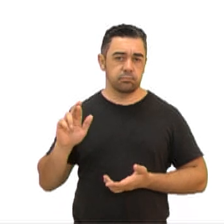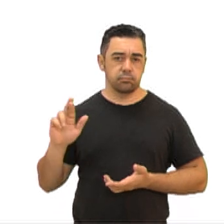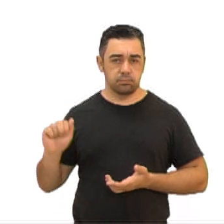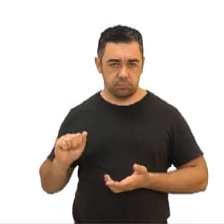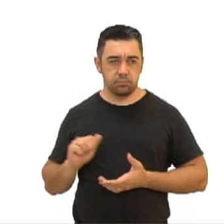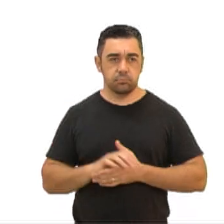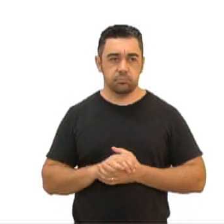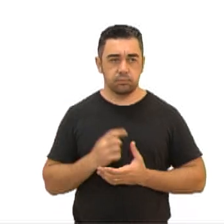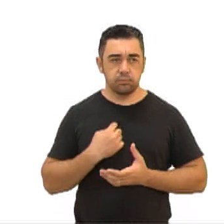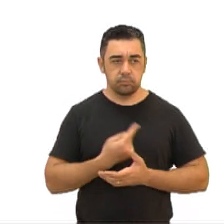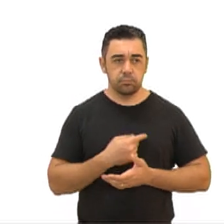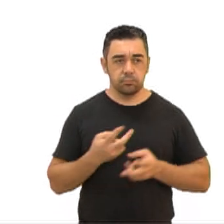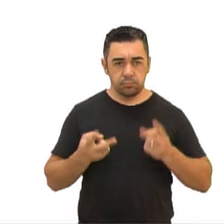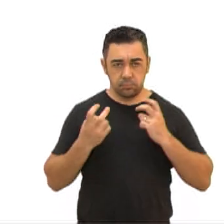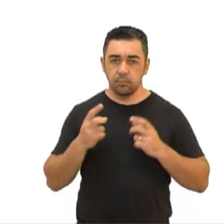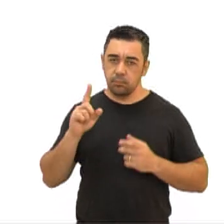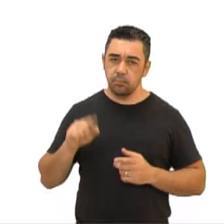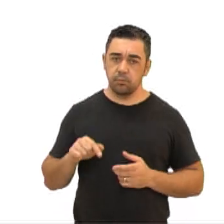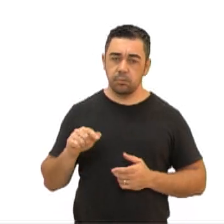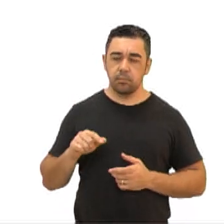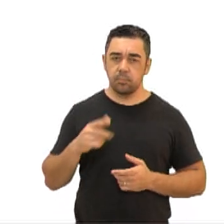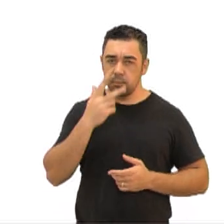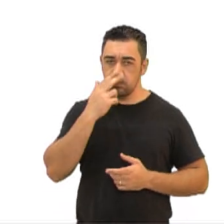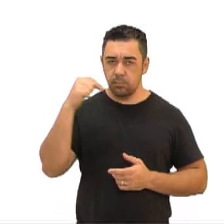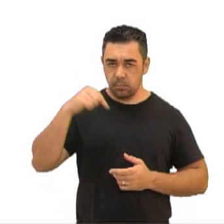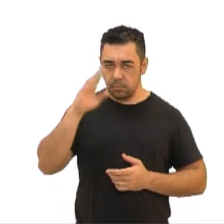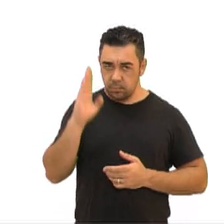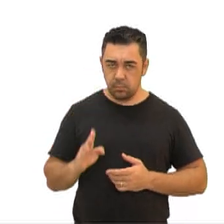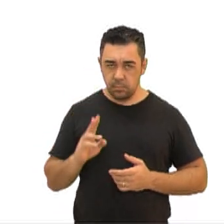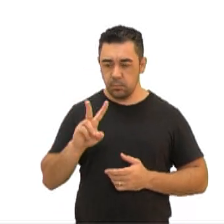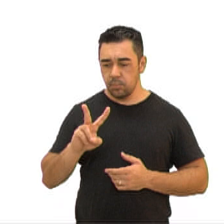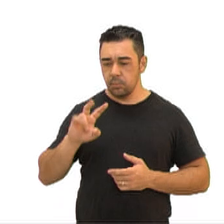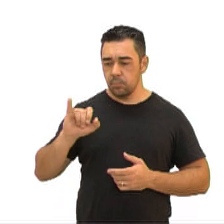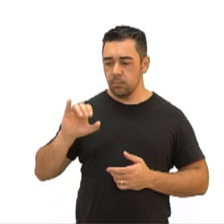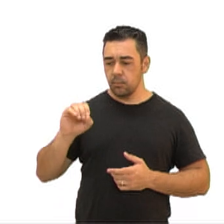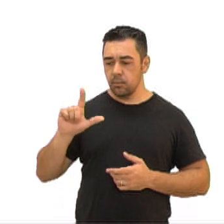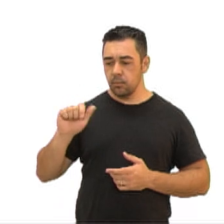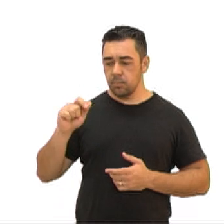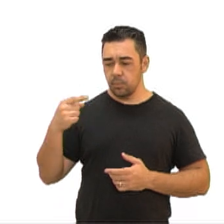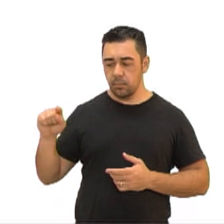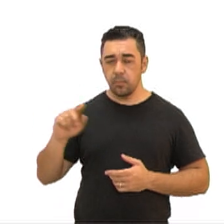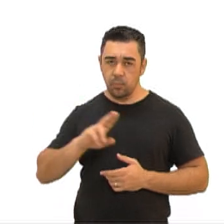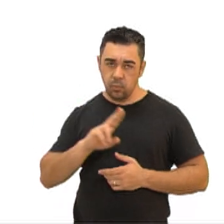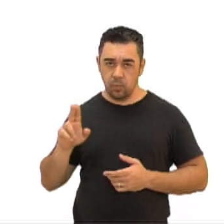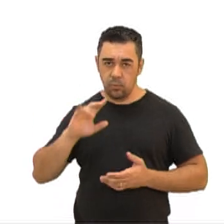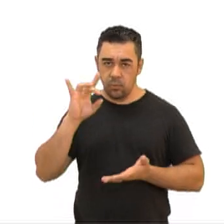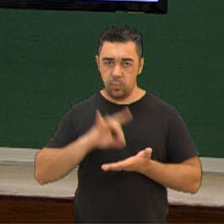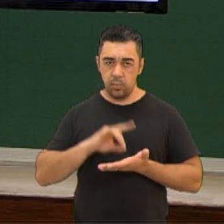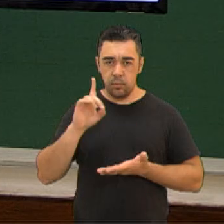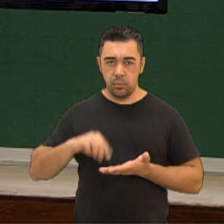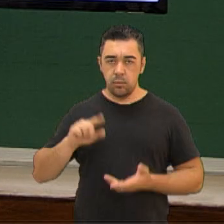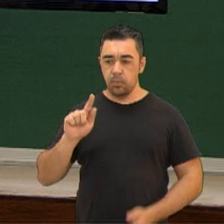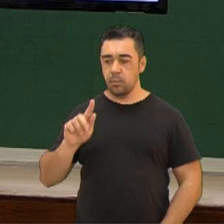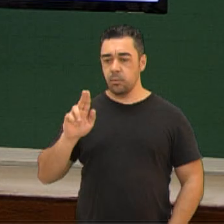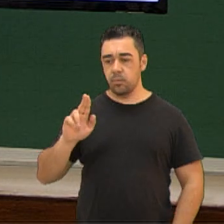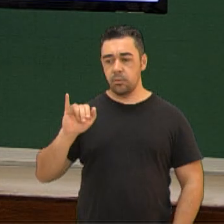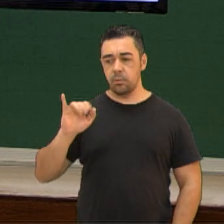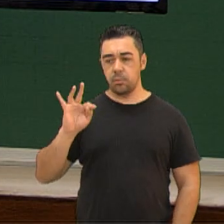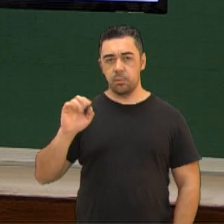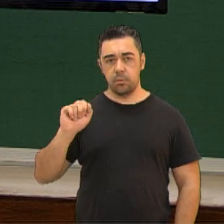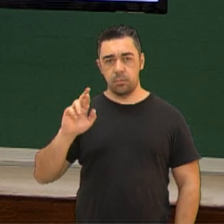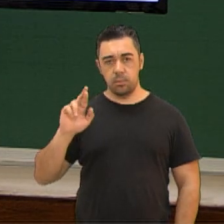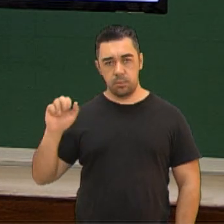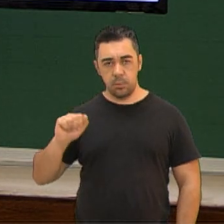Na verdade, para a gente conhece como violão, mas o nome original é guitarra. Então isso aqui é bem tridimensional, é quase uma